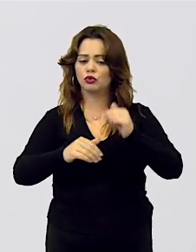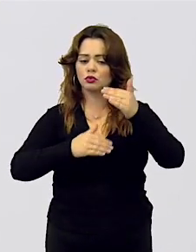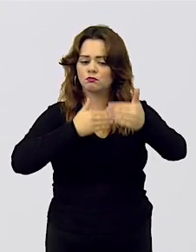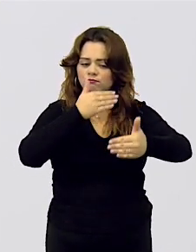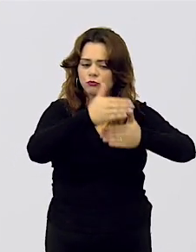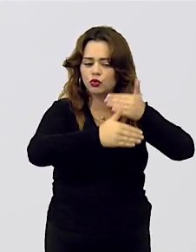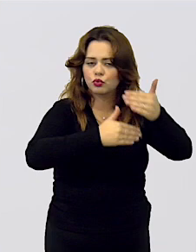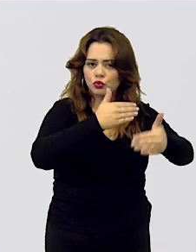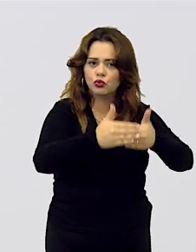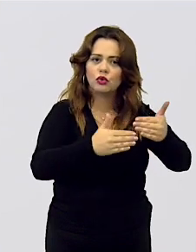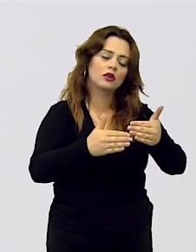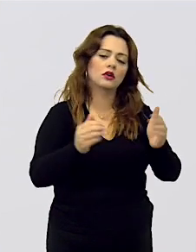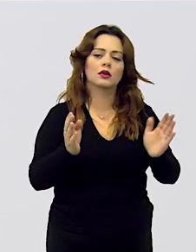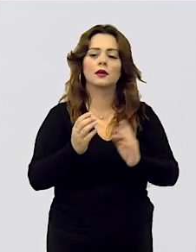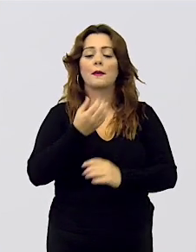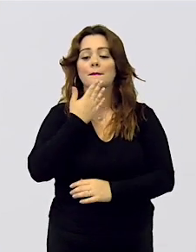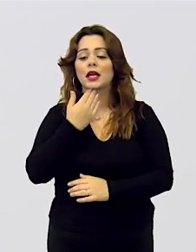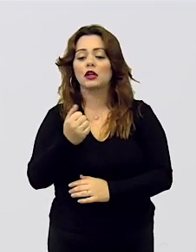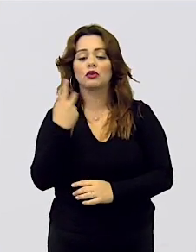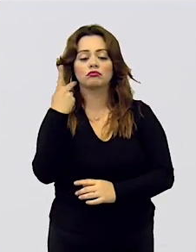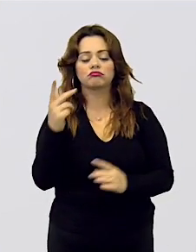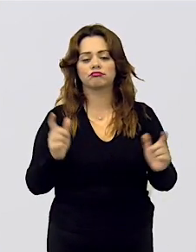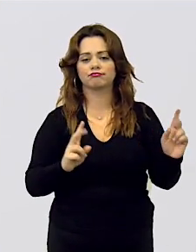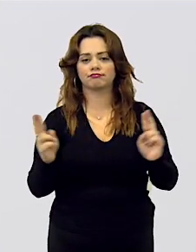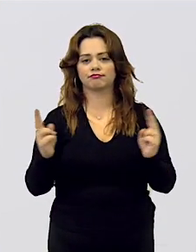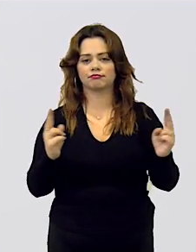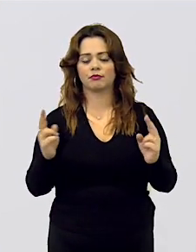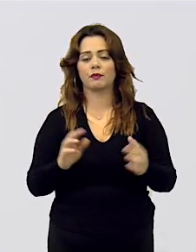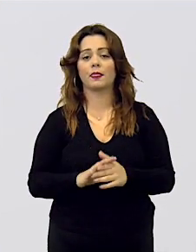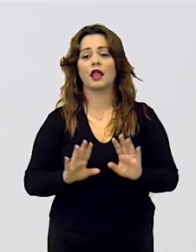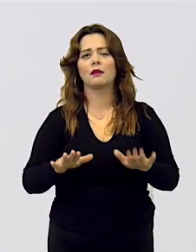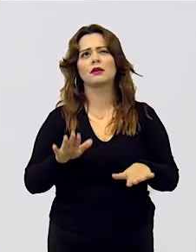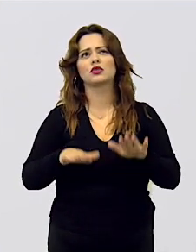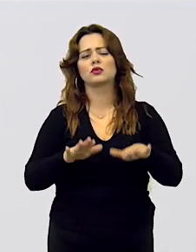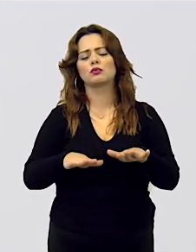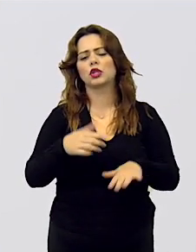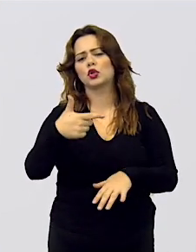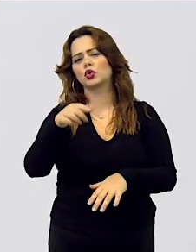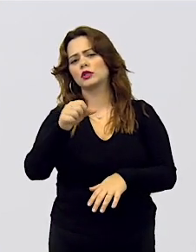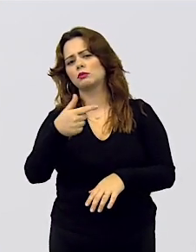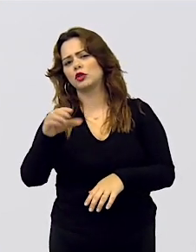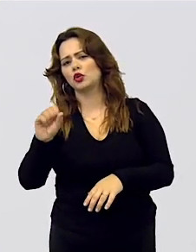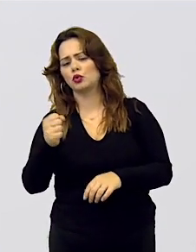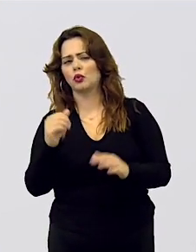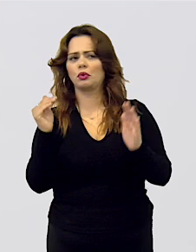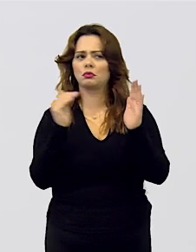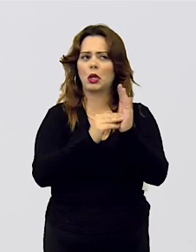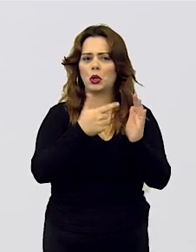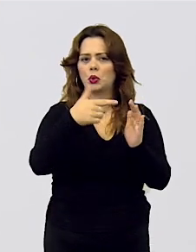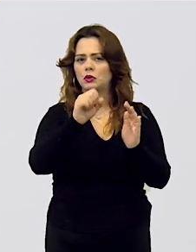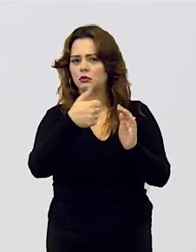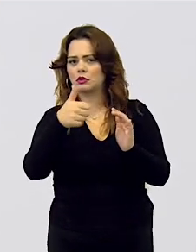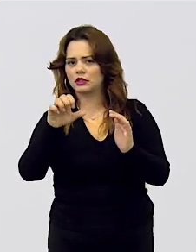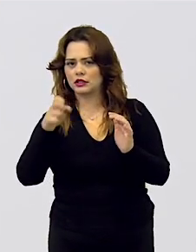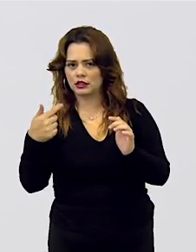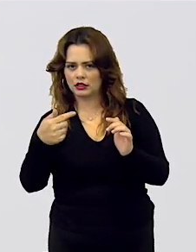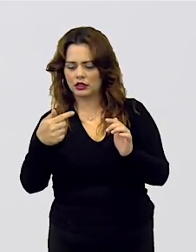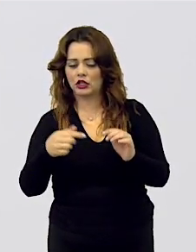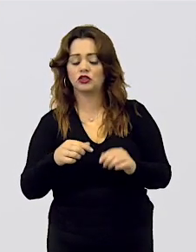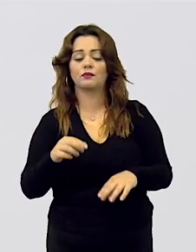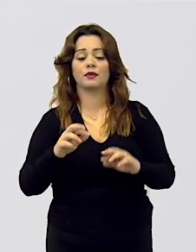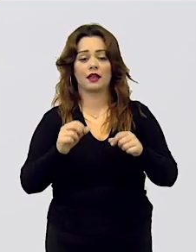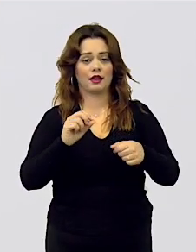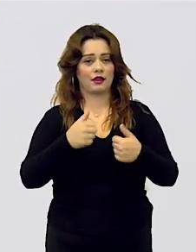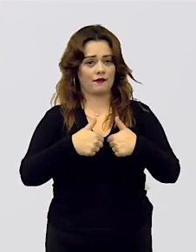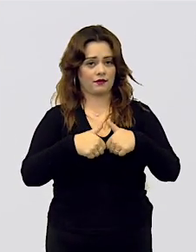proporcionar ambos os lados e em 2008 e 2017 foram realizadas